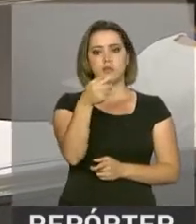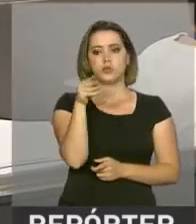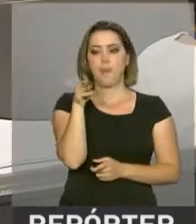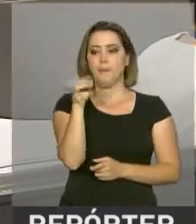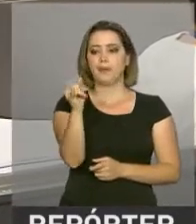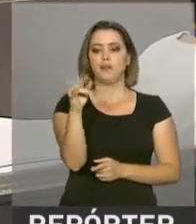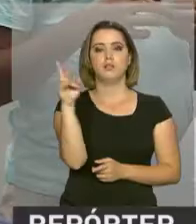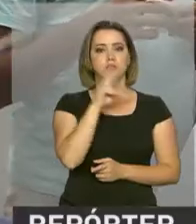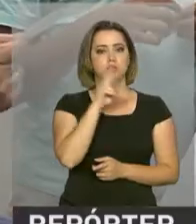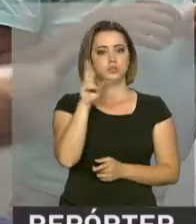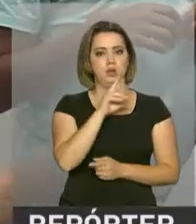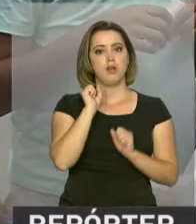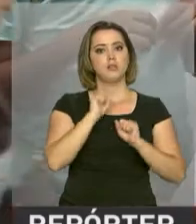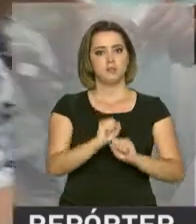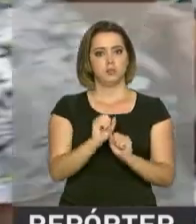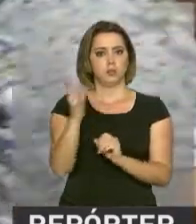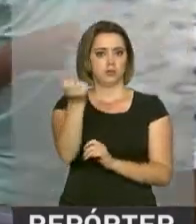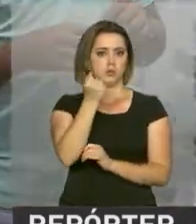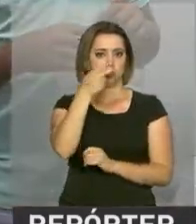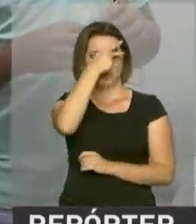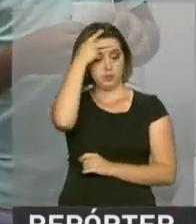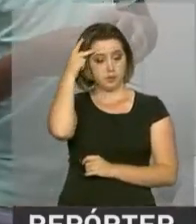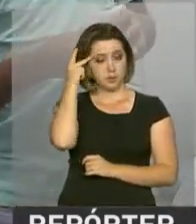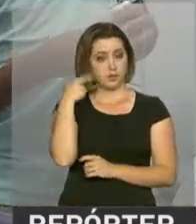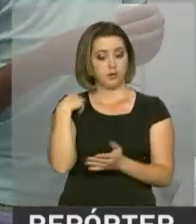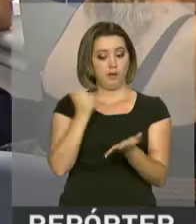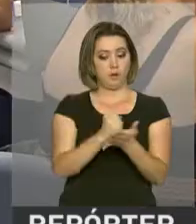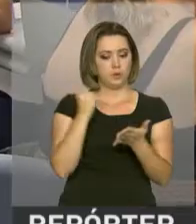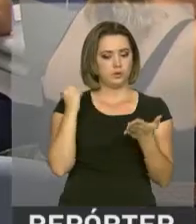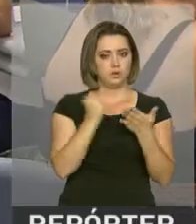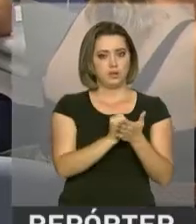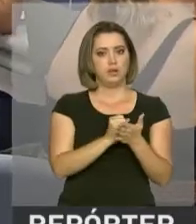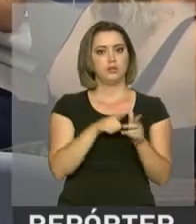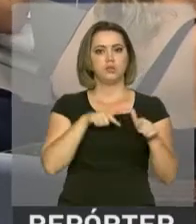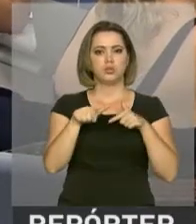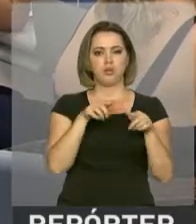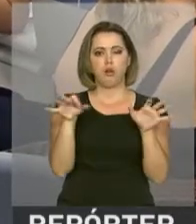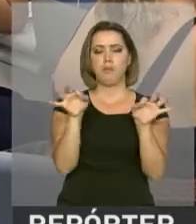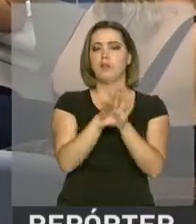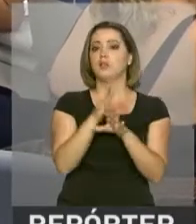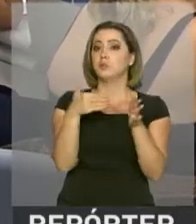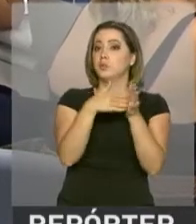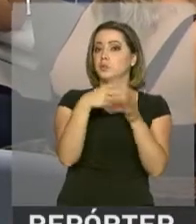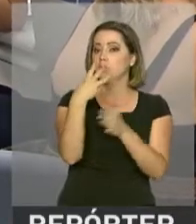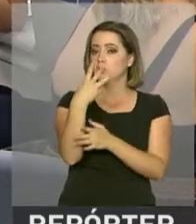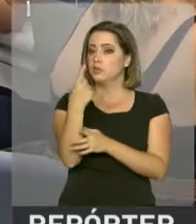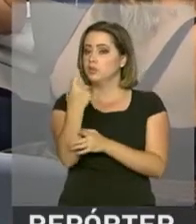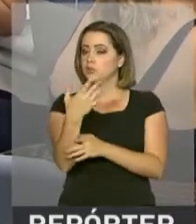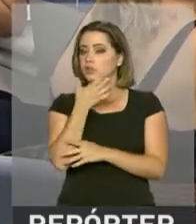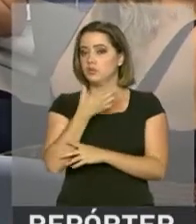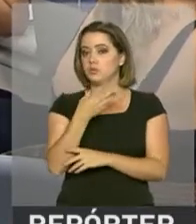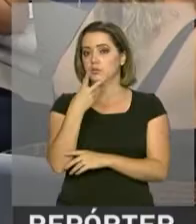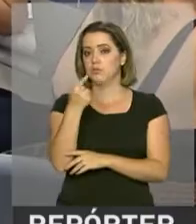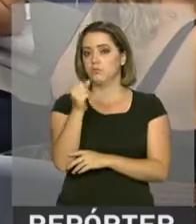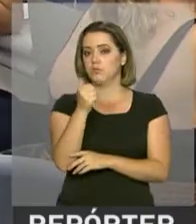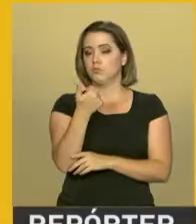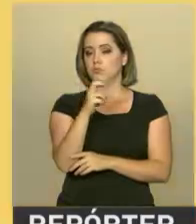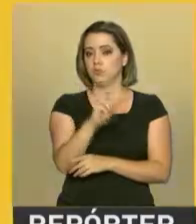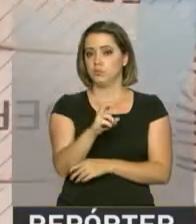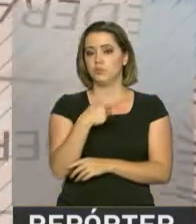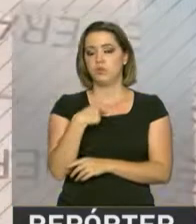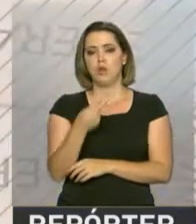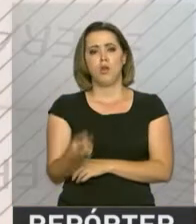pode fazer o saque quem teve contratos de trabalho encerrados até 31 de dezembro de 2015